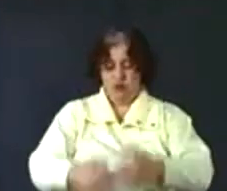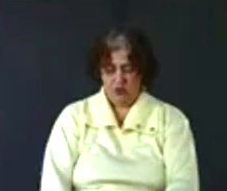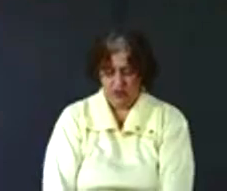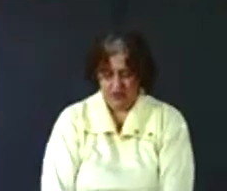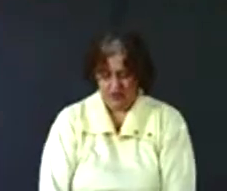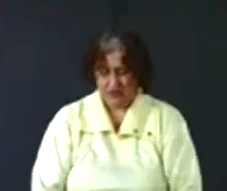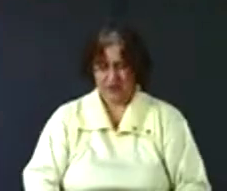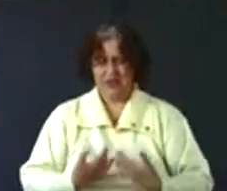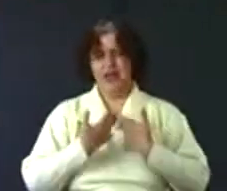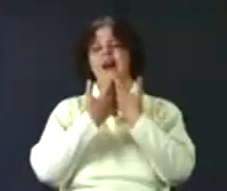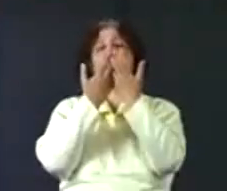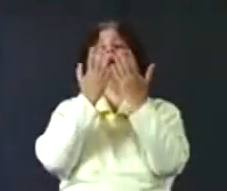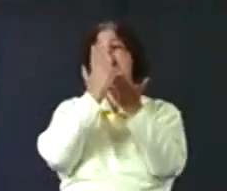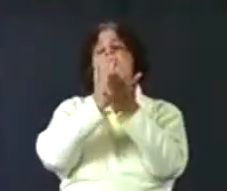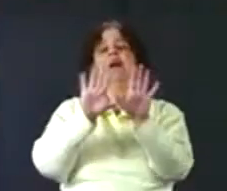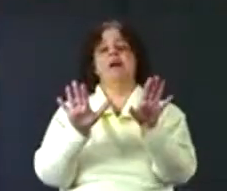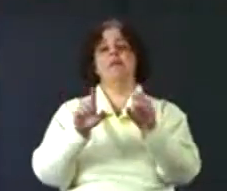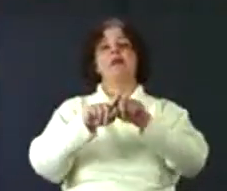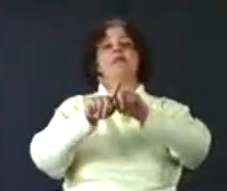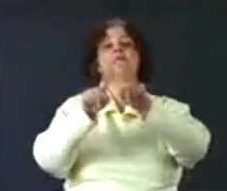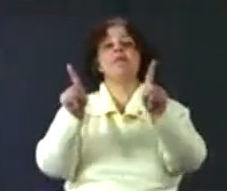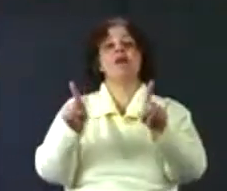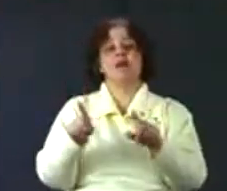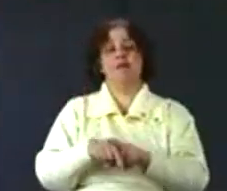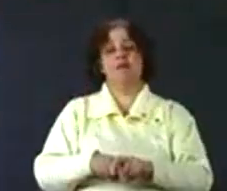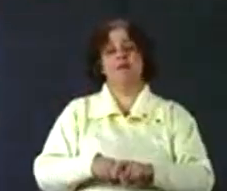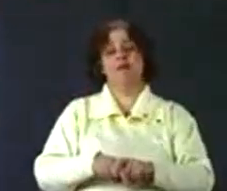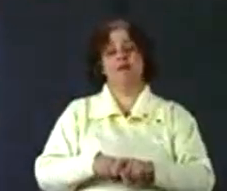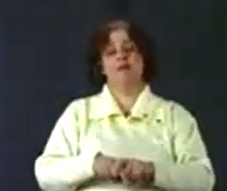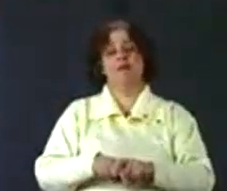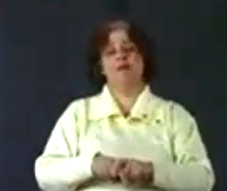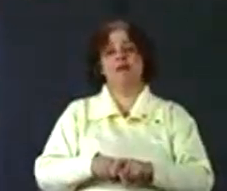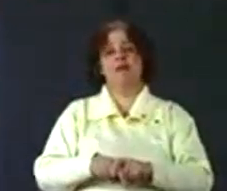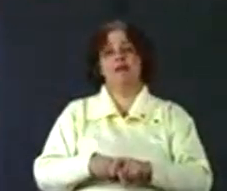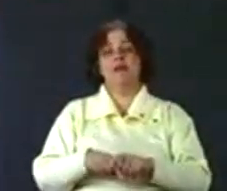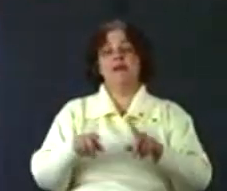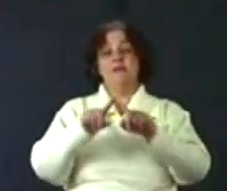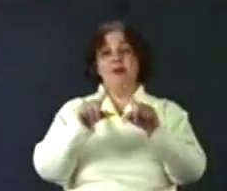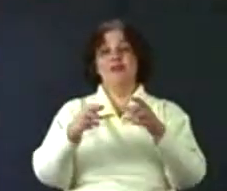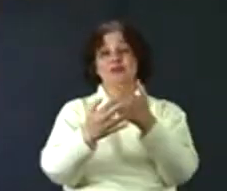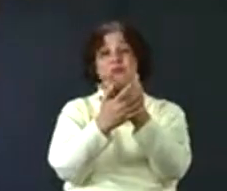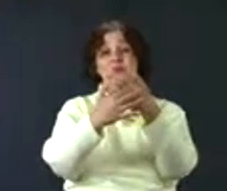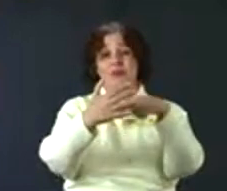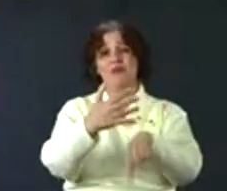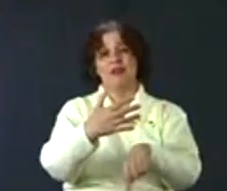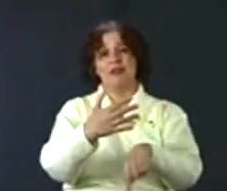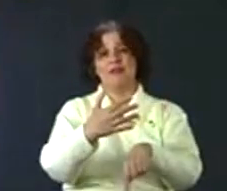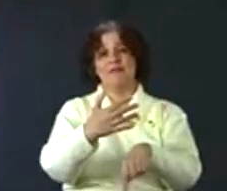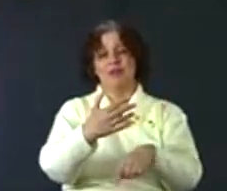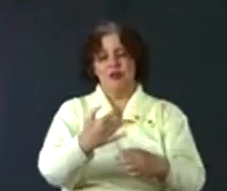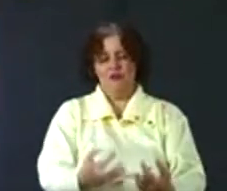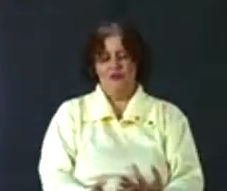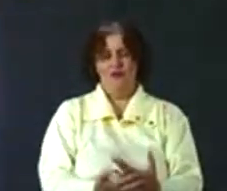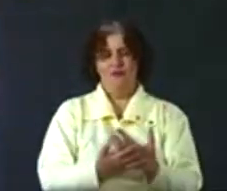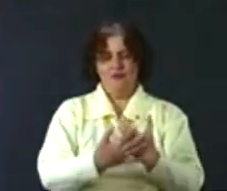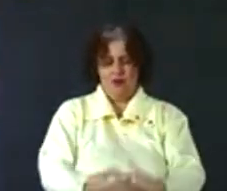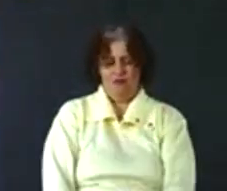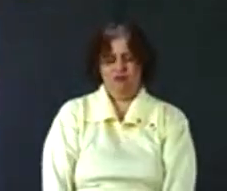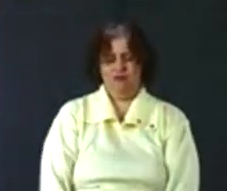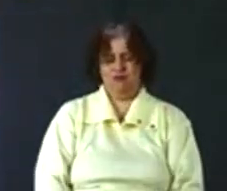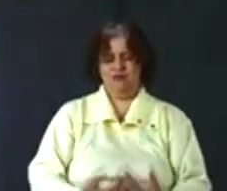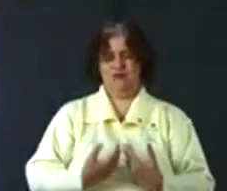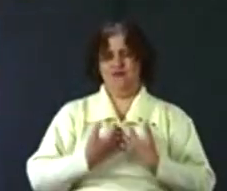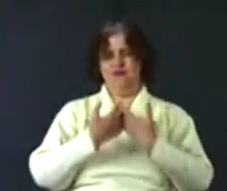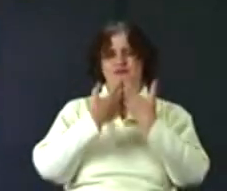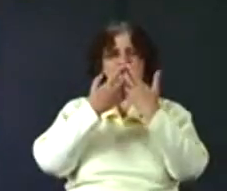que não estão no caminho do Senhor, para aqueles que foram condenados, é um fogo inextinguível, que nunca se apagará. E é por